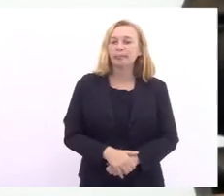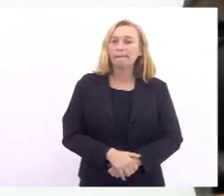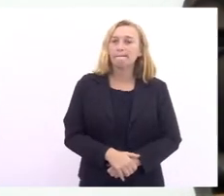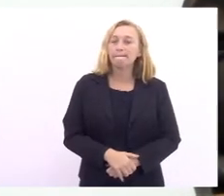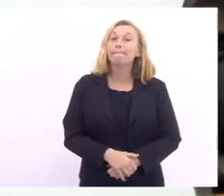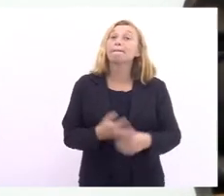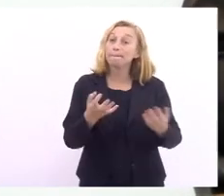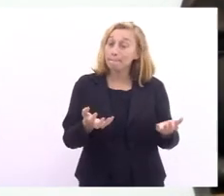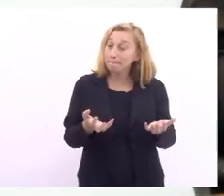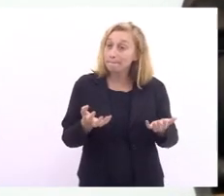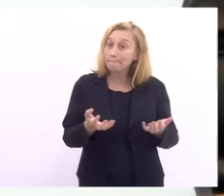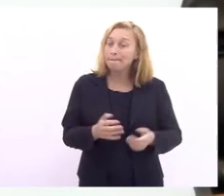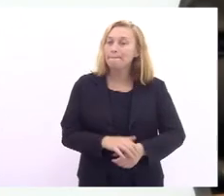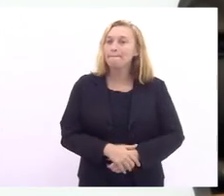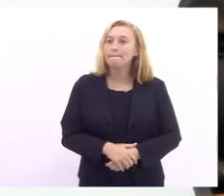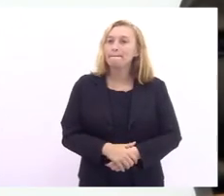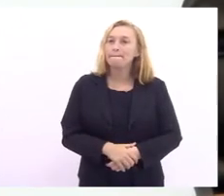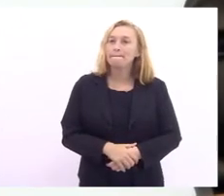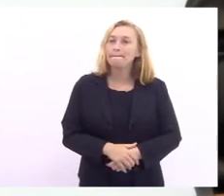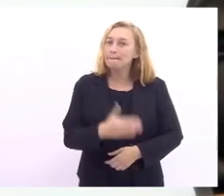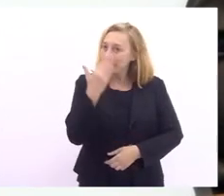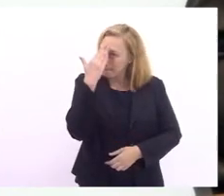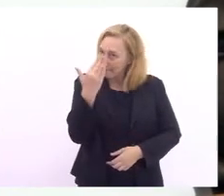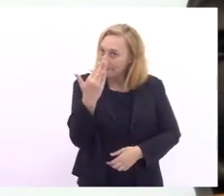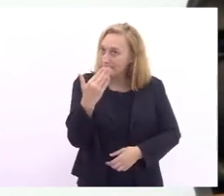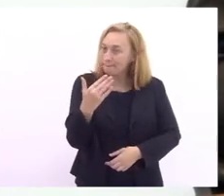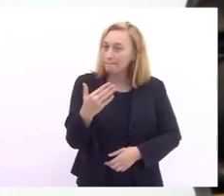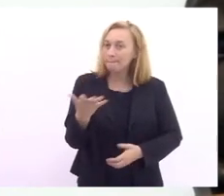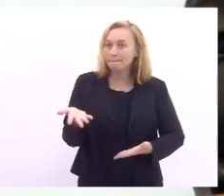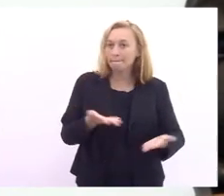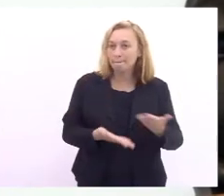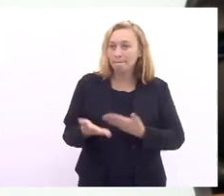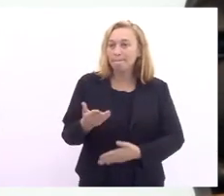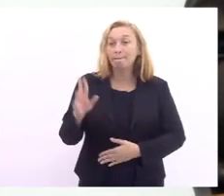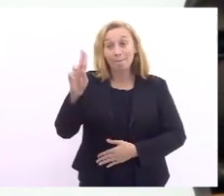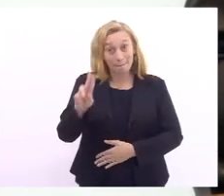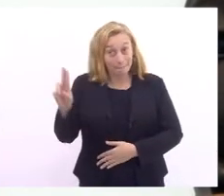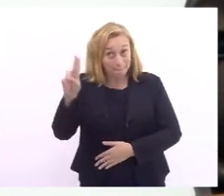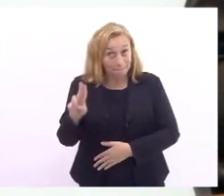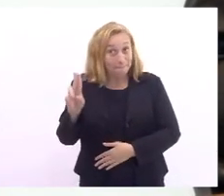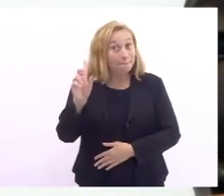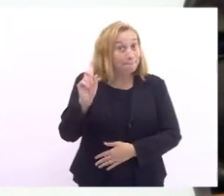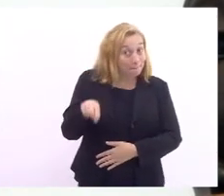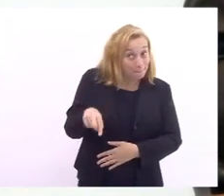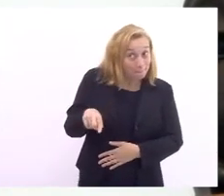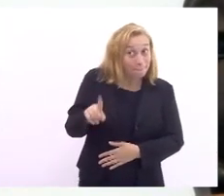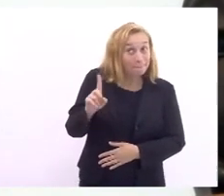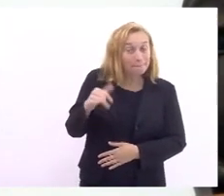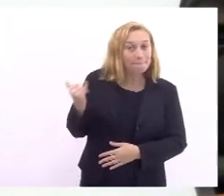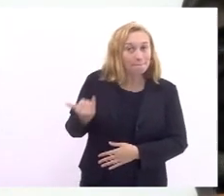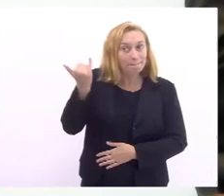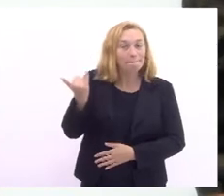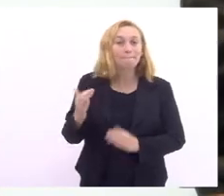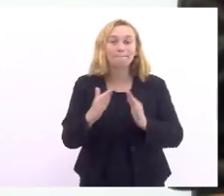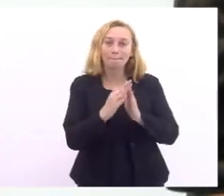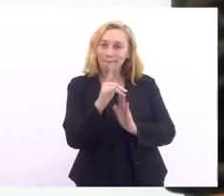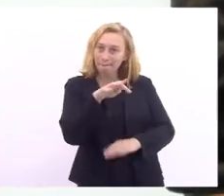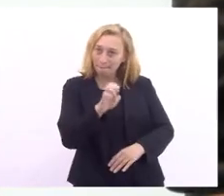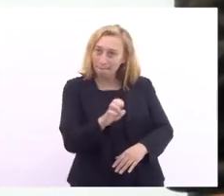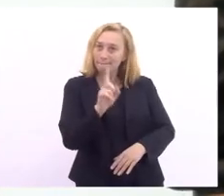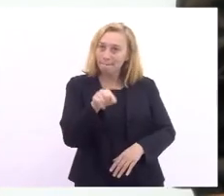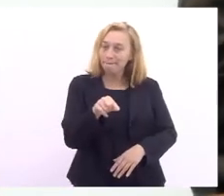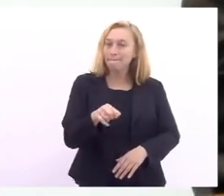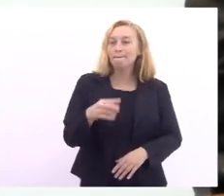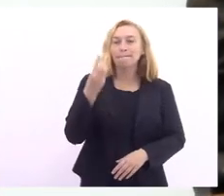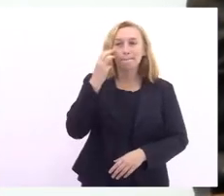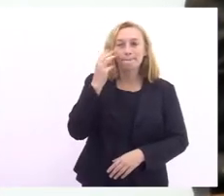eu quero agradecer aqui os parceiros da Universidade na universidade um espaço importante para casa Fluminense